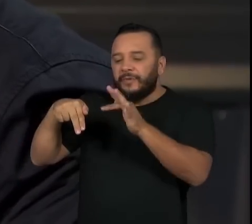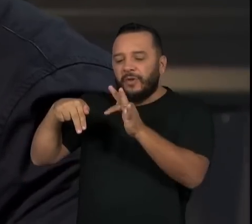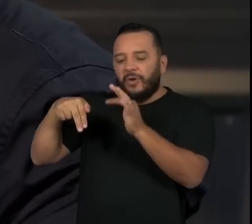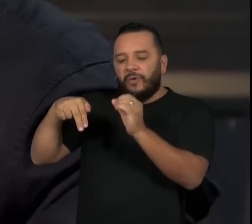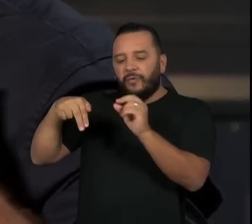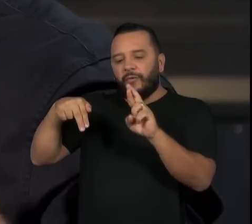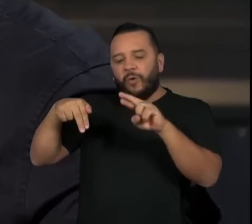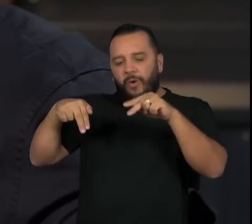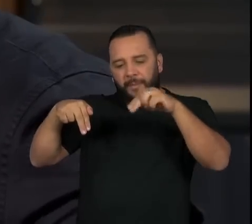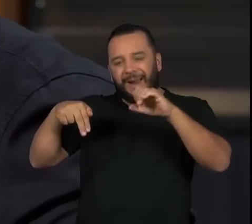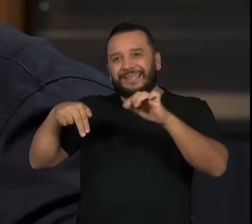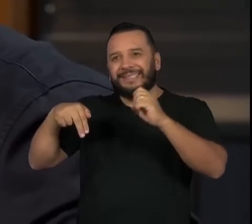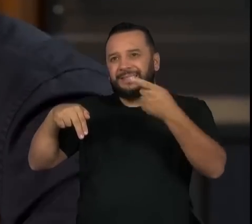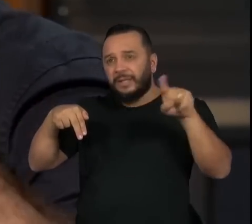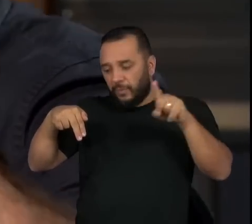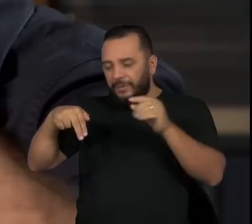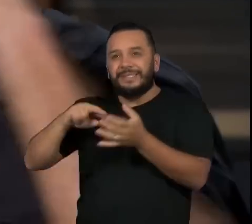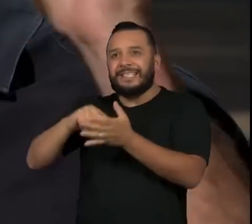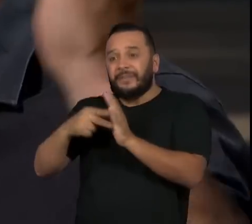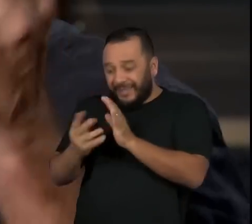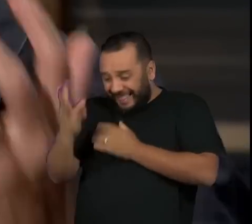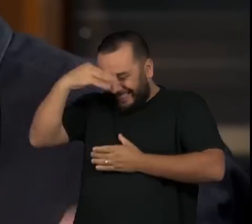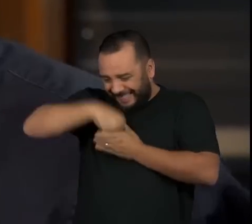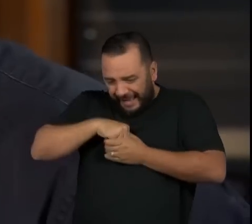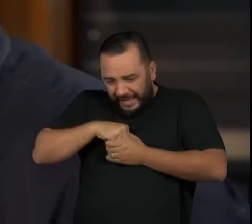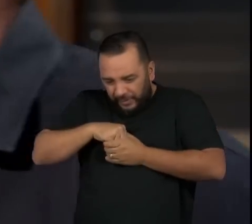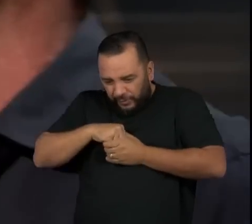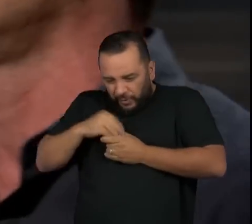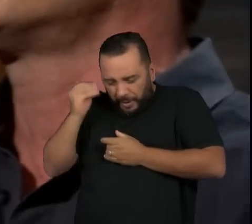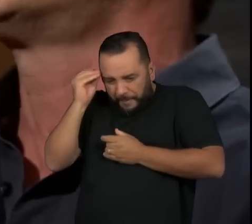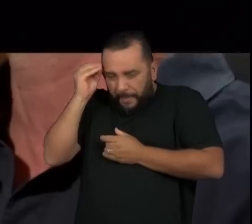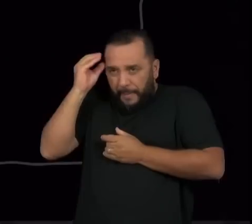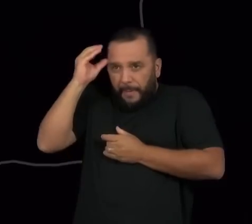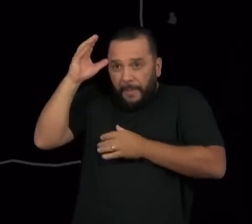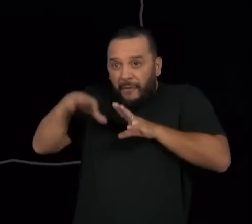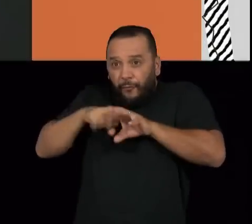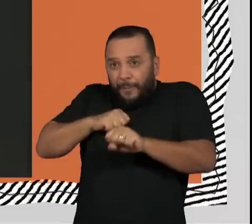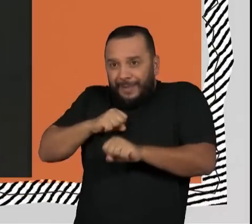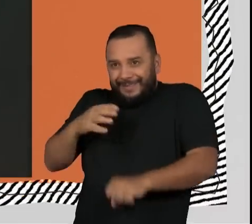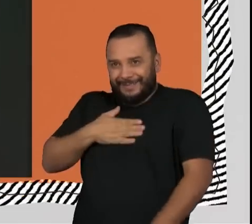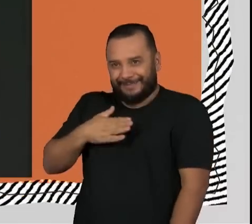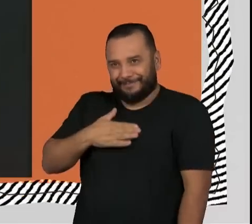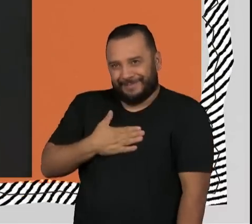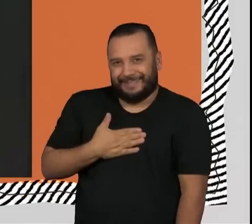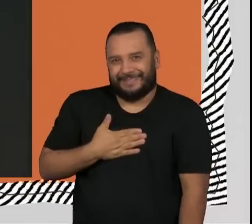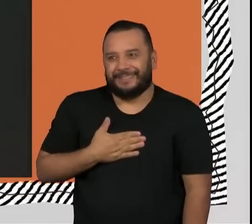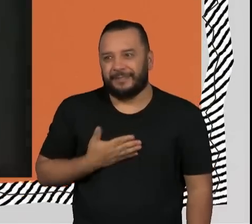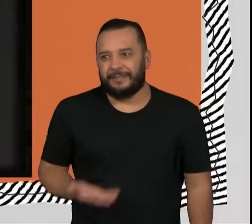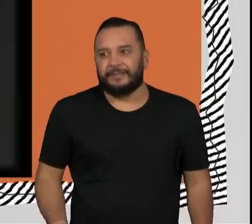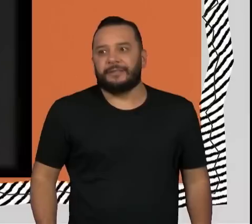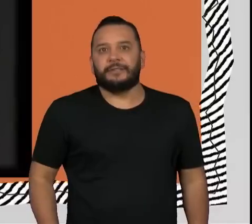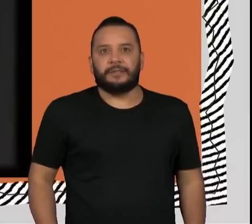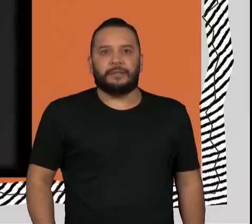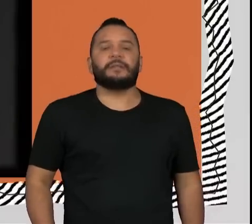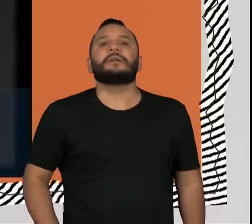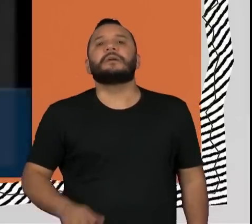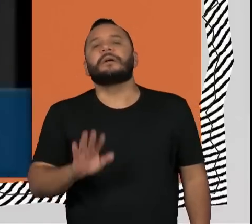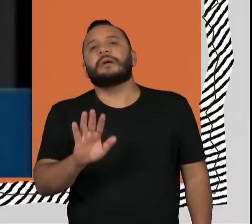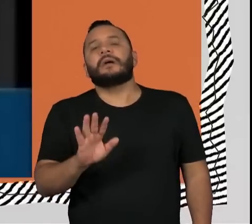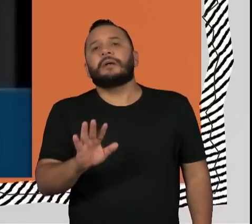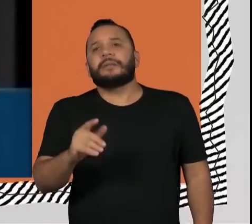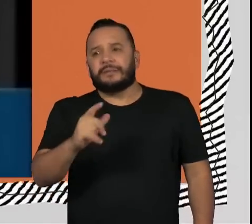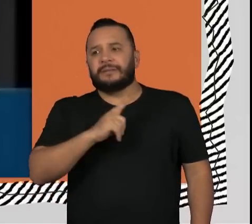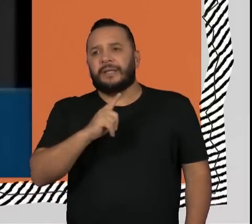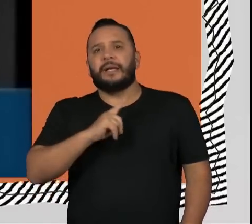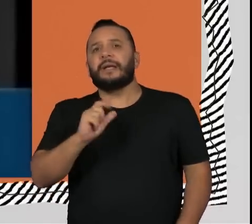por dentro, de dentro para fora, com aquela percepção que a gente tem de mundo. Bilu diz que quer dar um